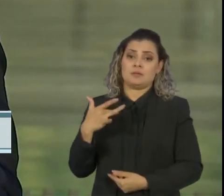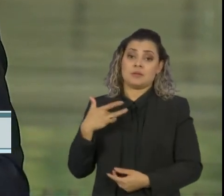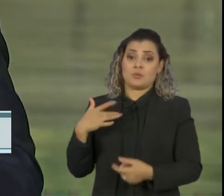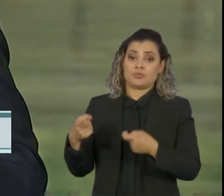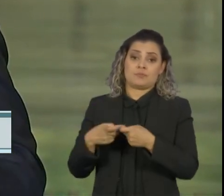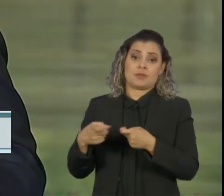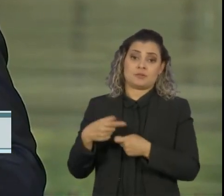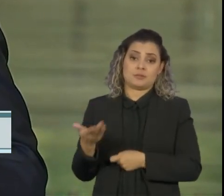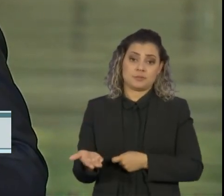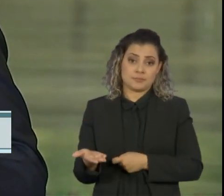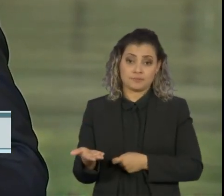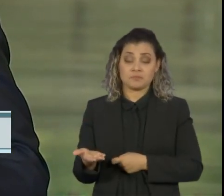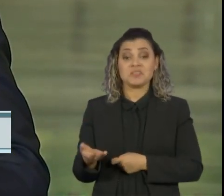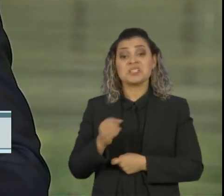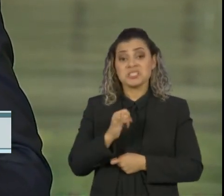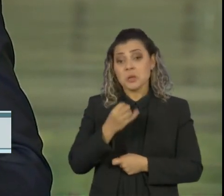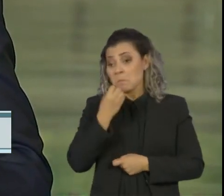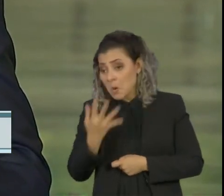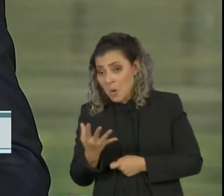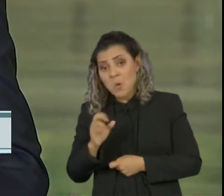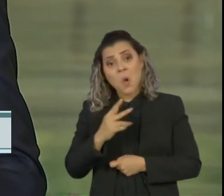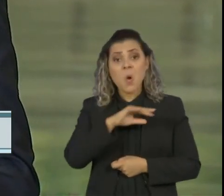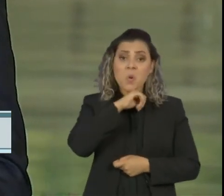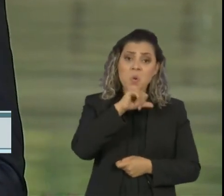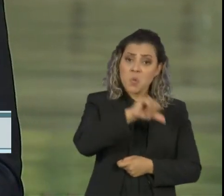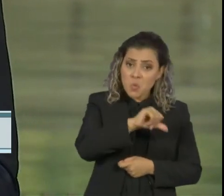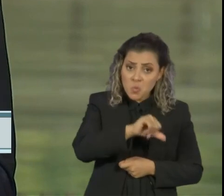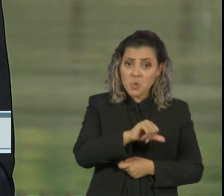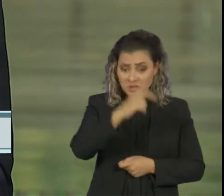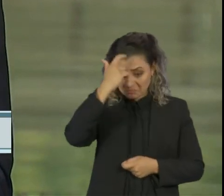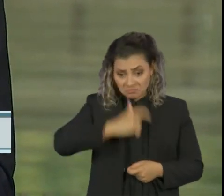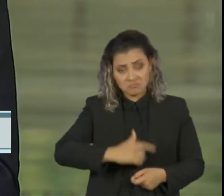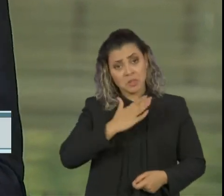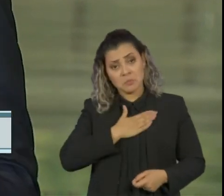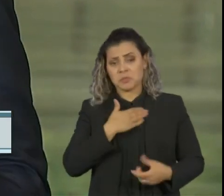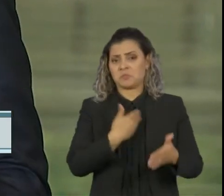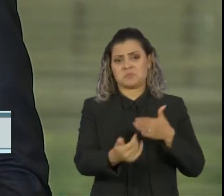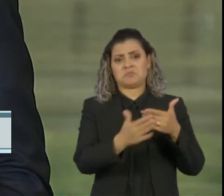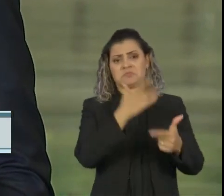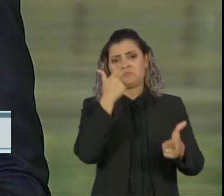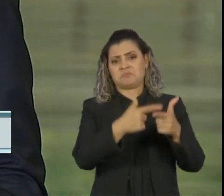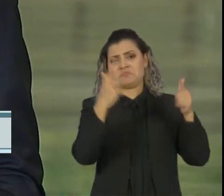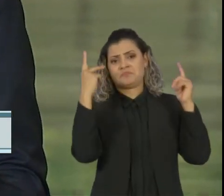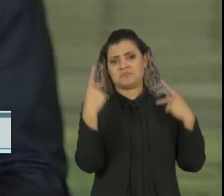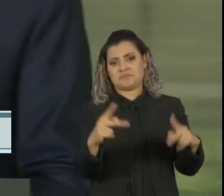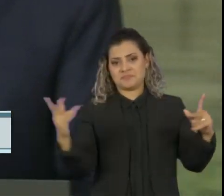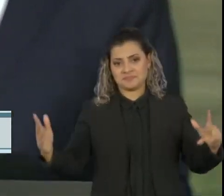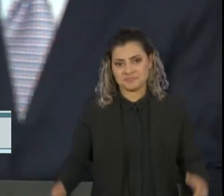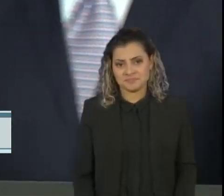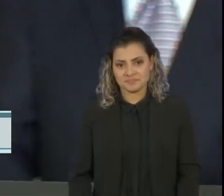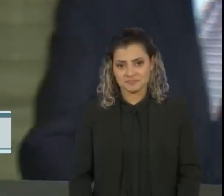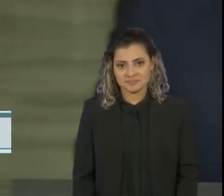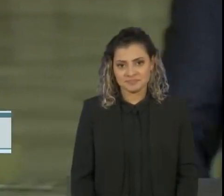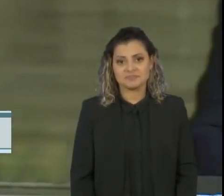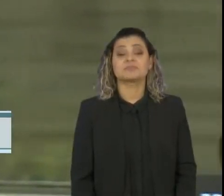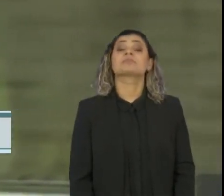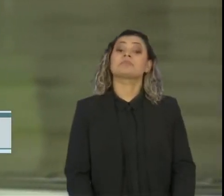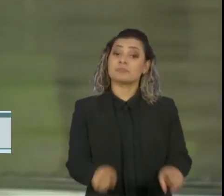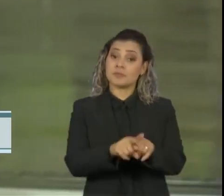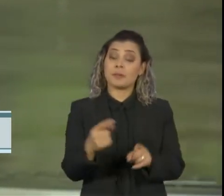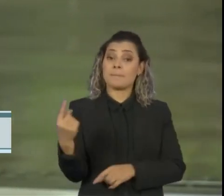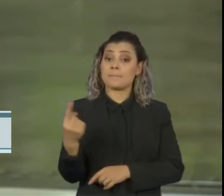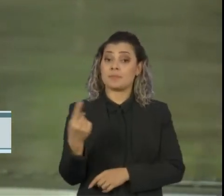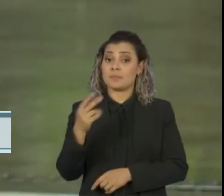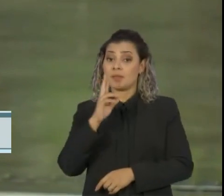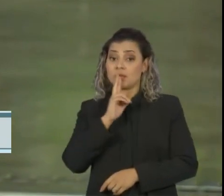seja isso bom ou mal para a imagem do governador do estado de São Paulo. Patrícia. Obrigada, governador. Acho que a primeira parte